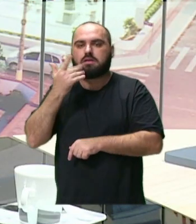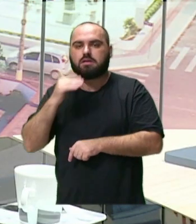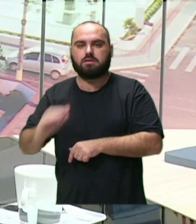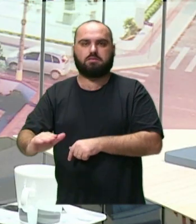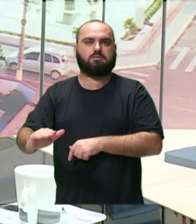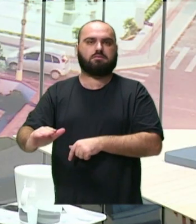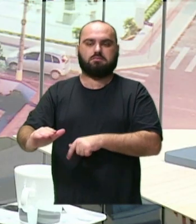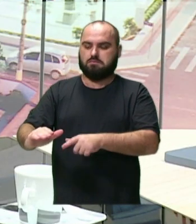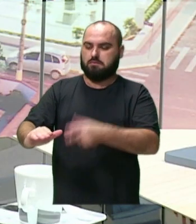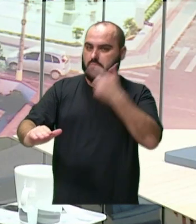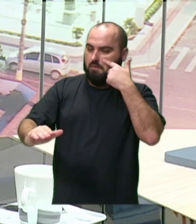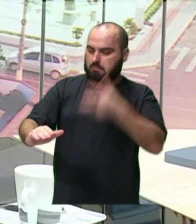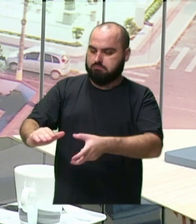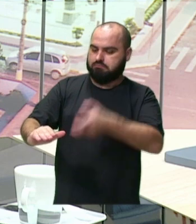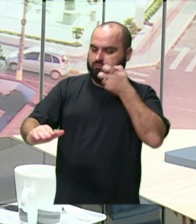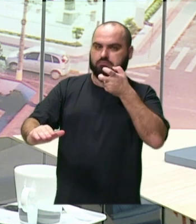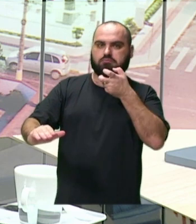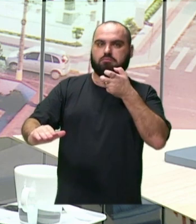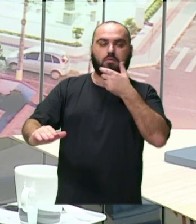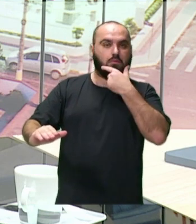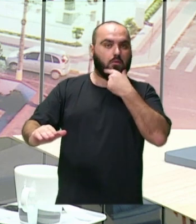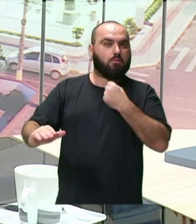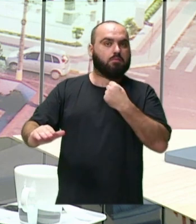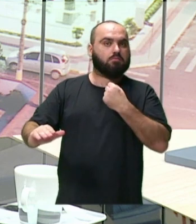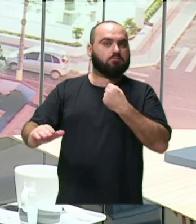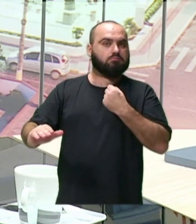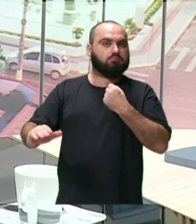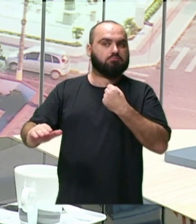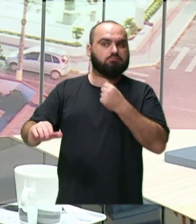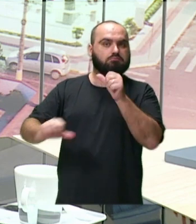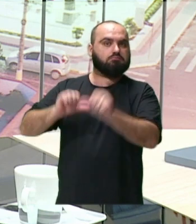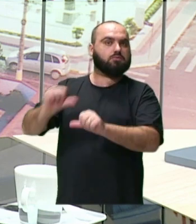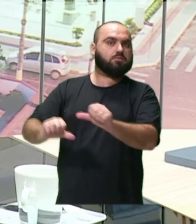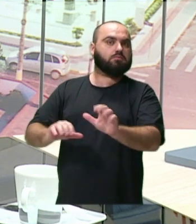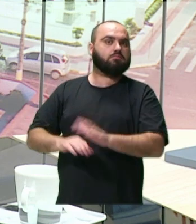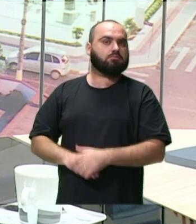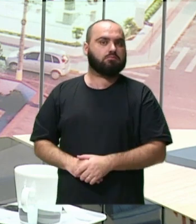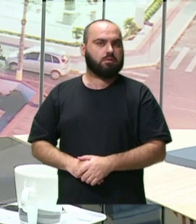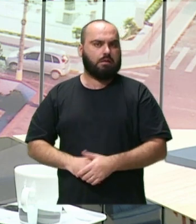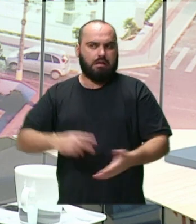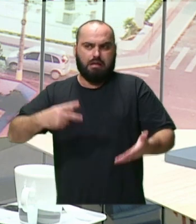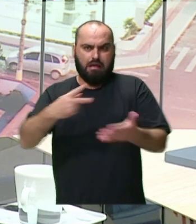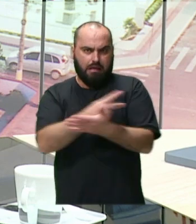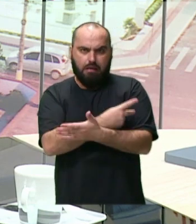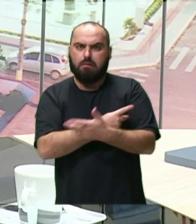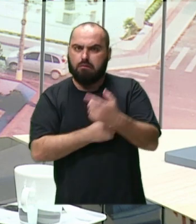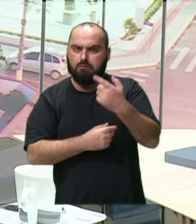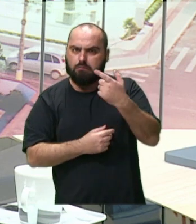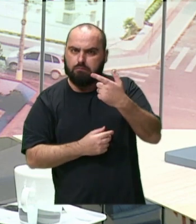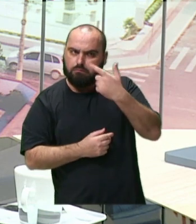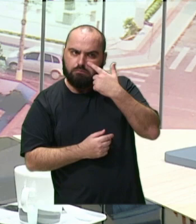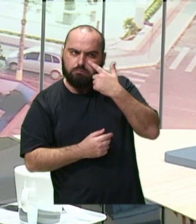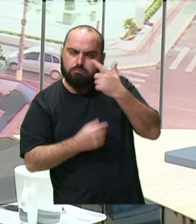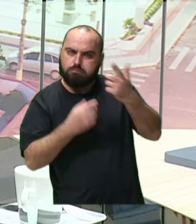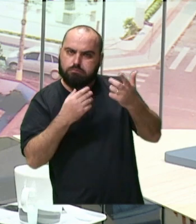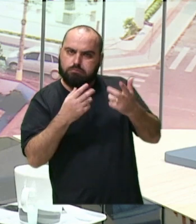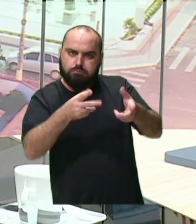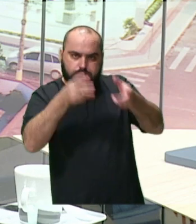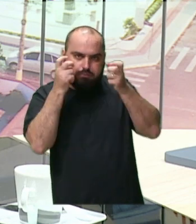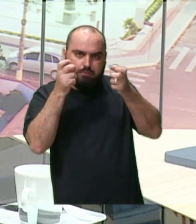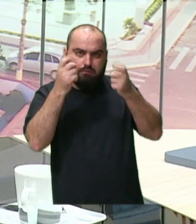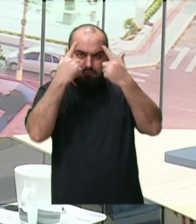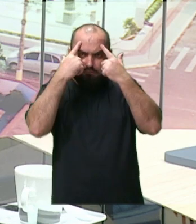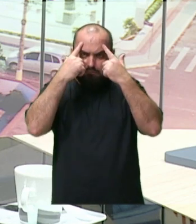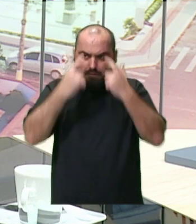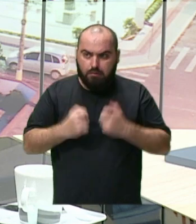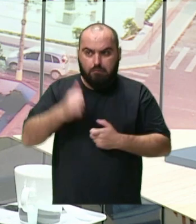uma mudança de comportamento, inclusive dos meninos. Porque é um erro, tá? A gente achar que a violência, especialmente a violência da mulher, tem que